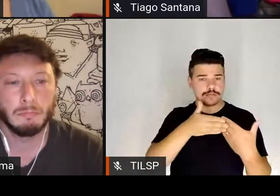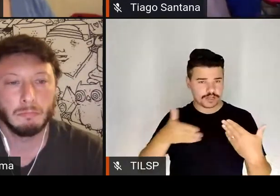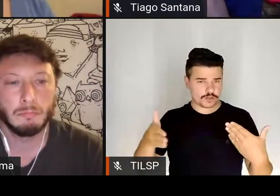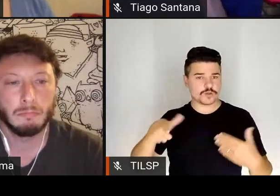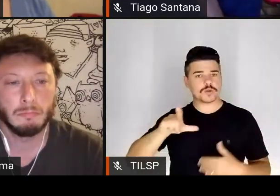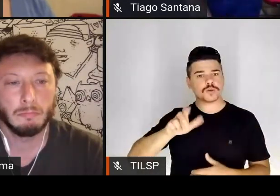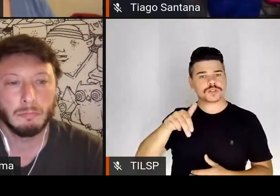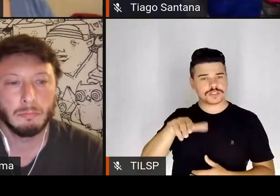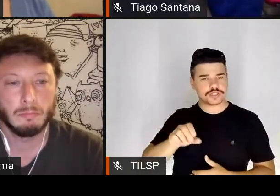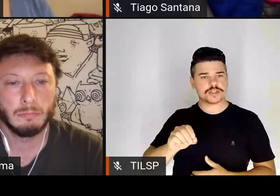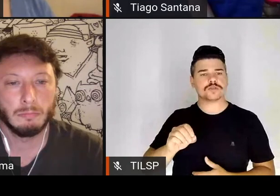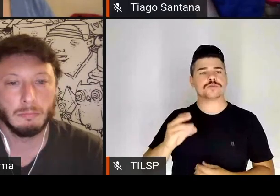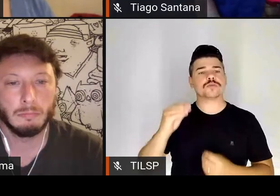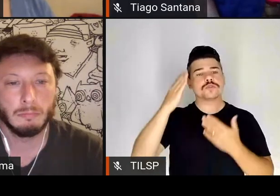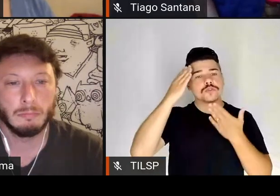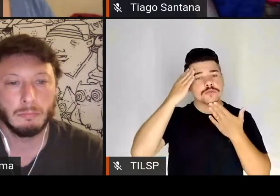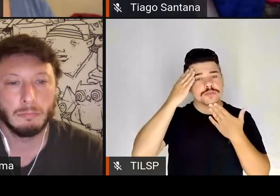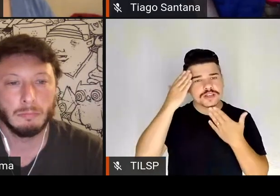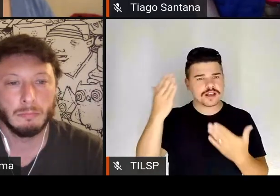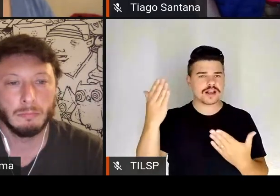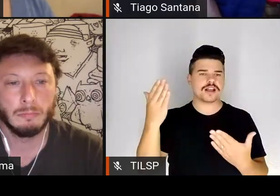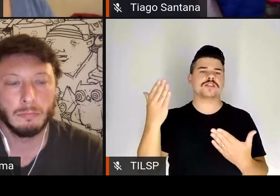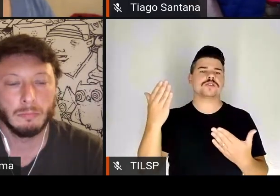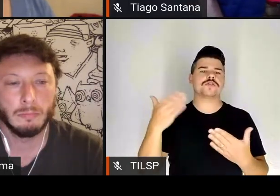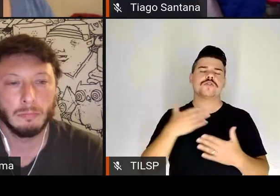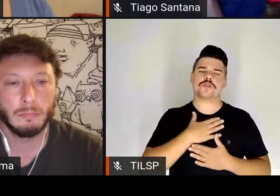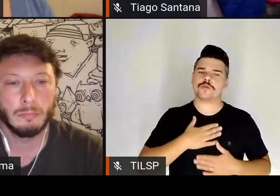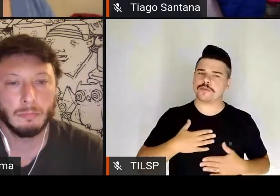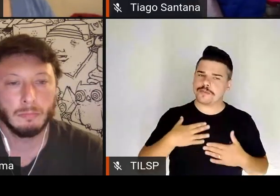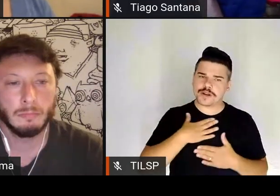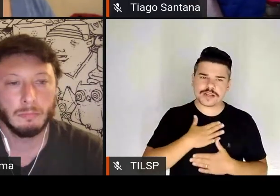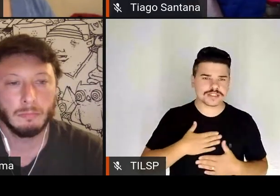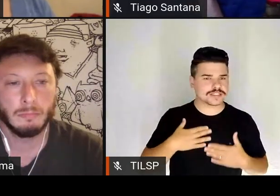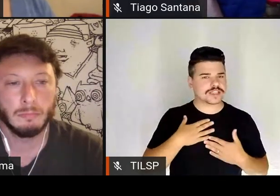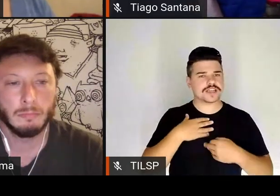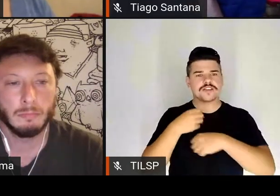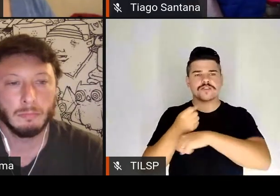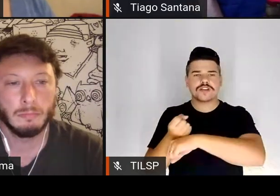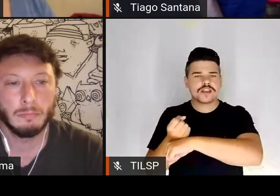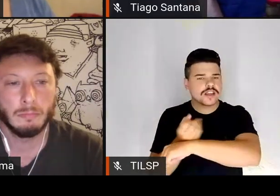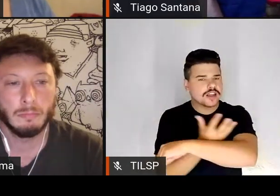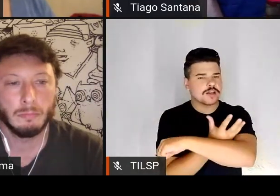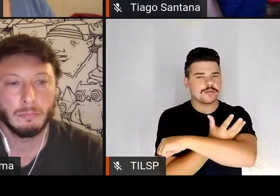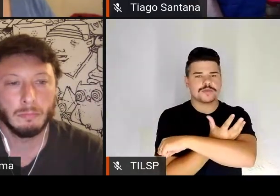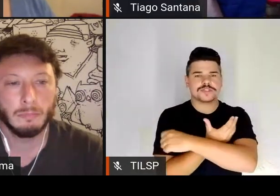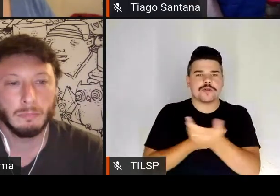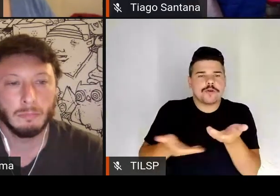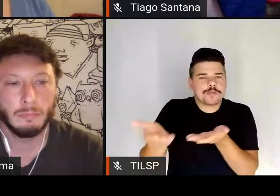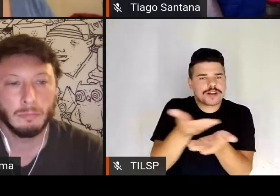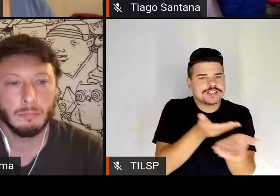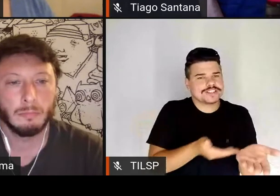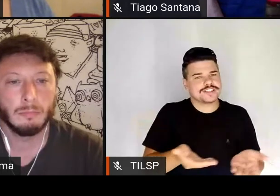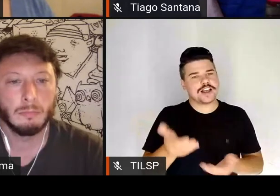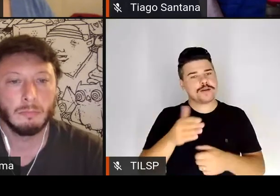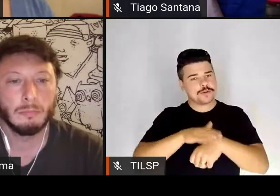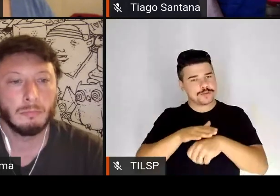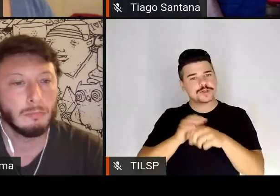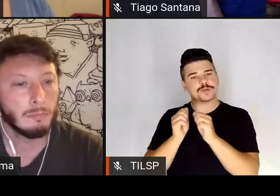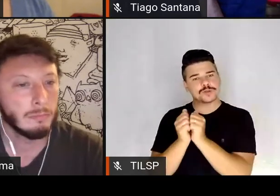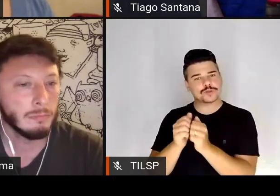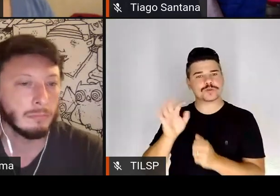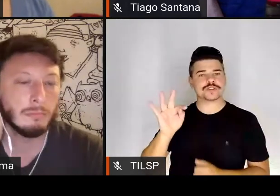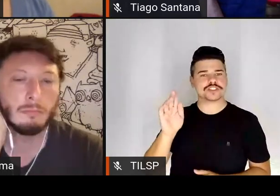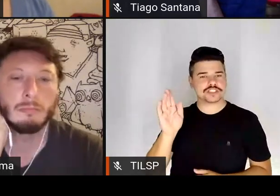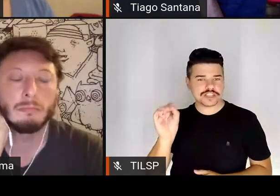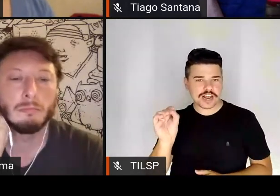Muito obrigado, e foi um grande prazer, uma grande emoção que eu compartilhei esse momento aqui com o Tiago, com o